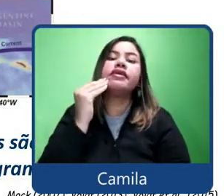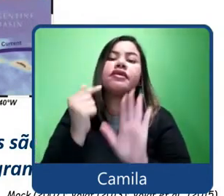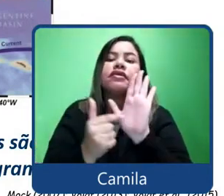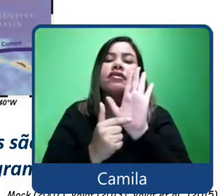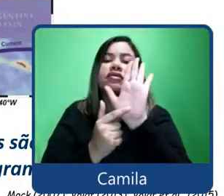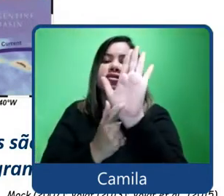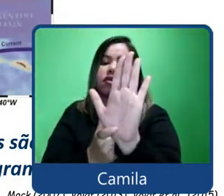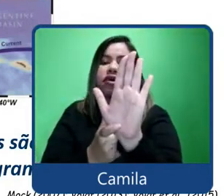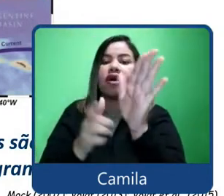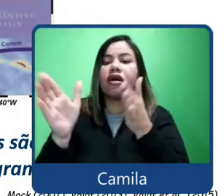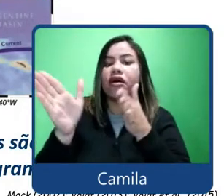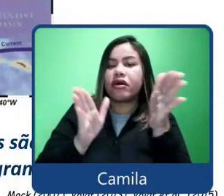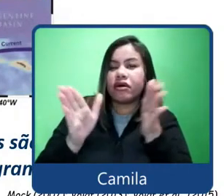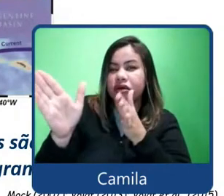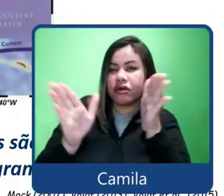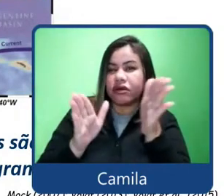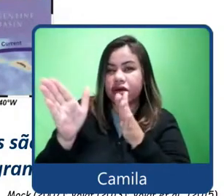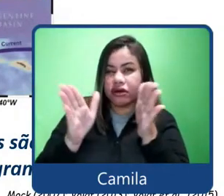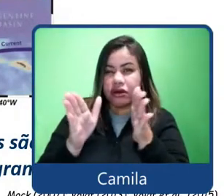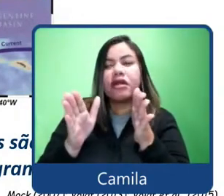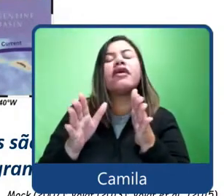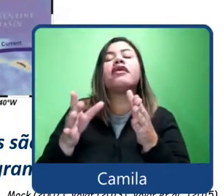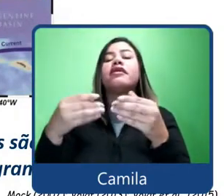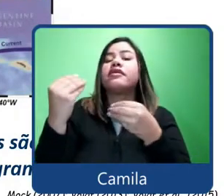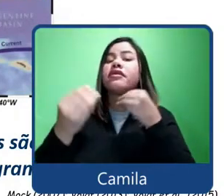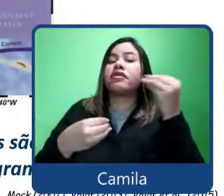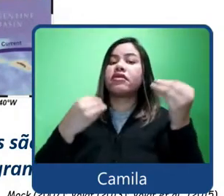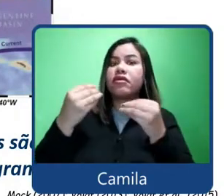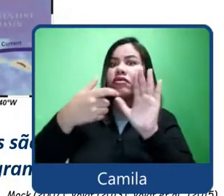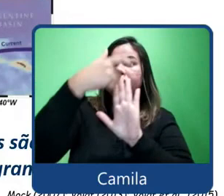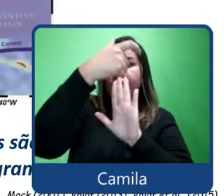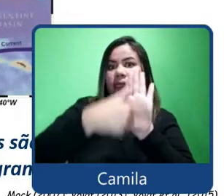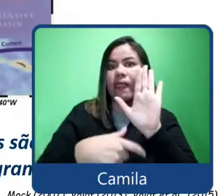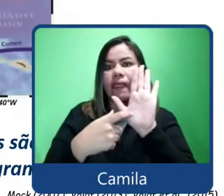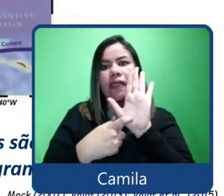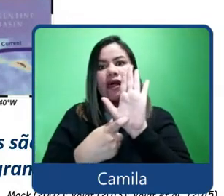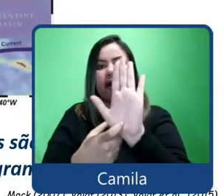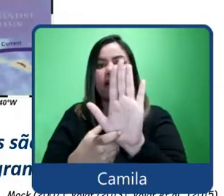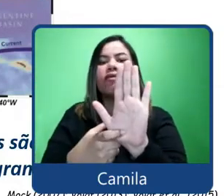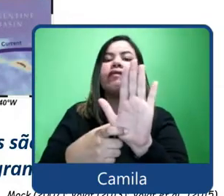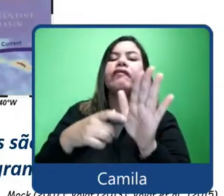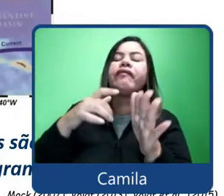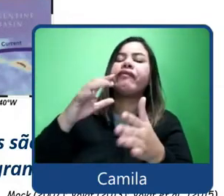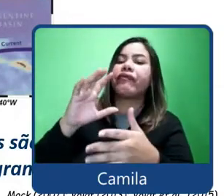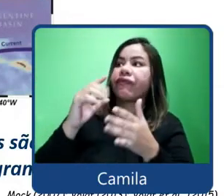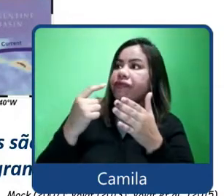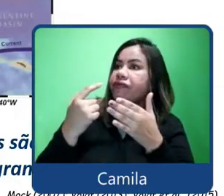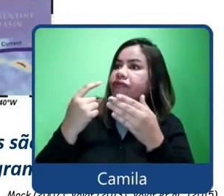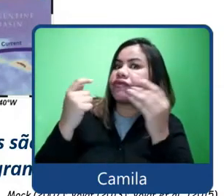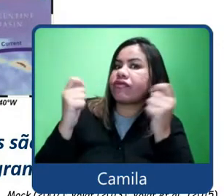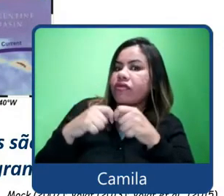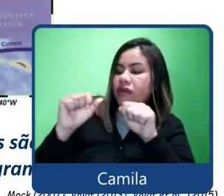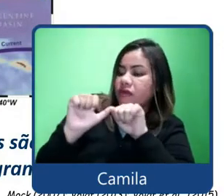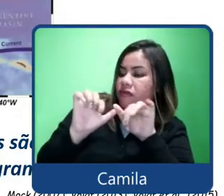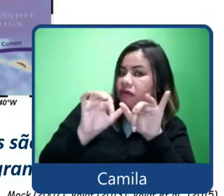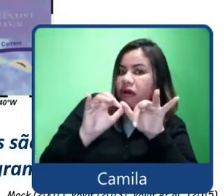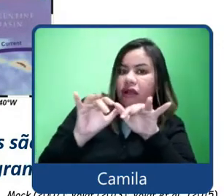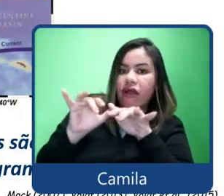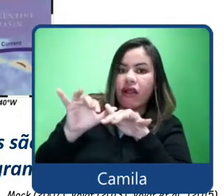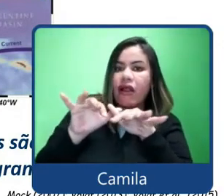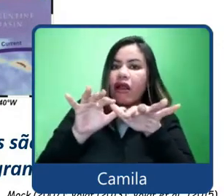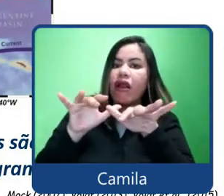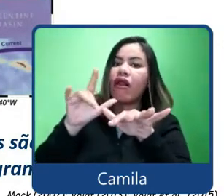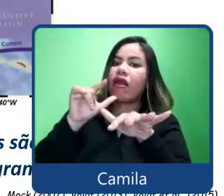tempo pretérito. E vejam que o modelo consegue simular esta migração para o sul desta feição aqui,